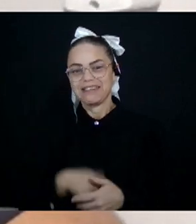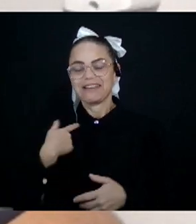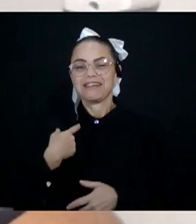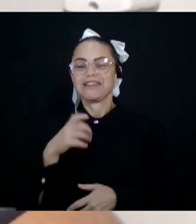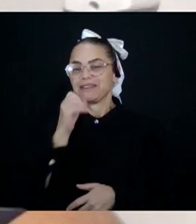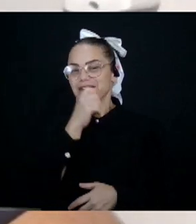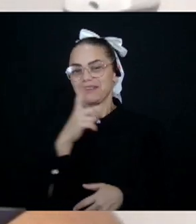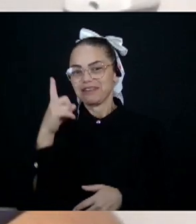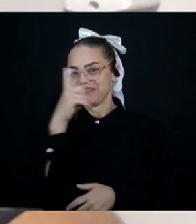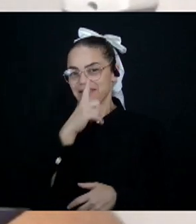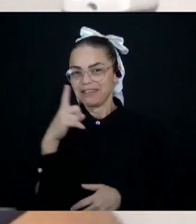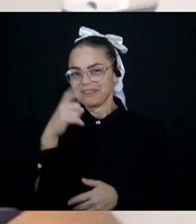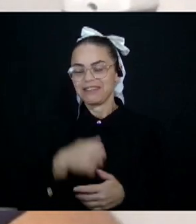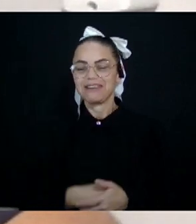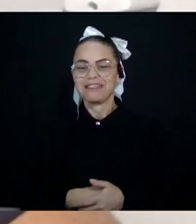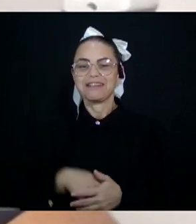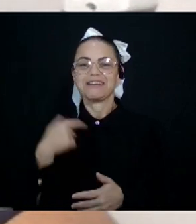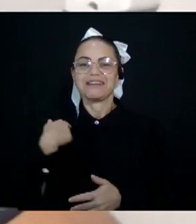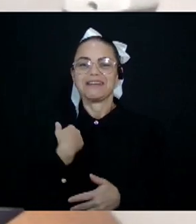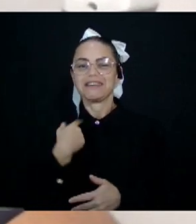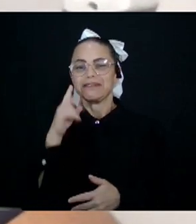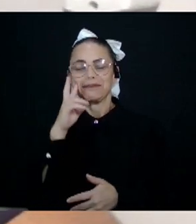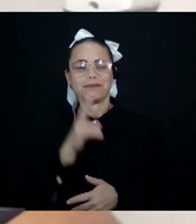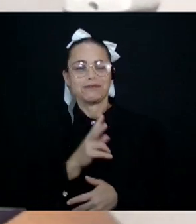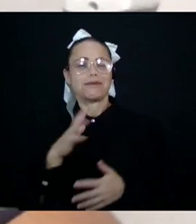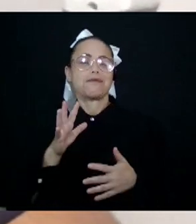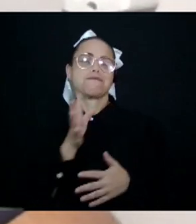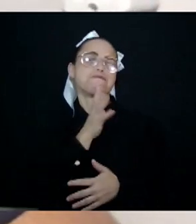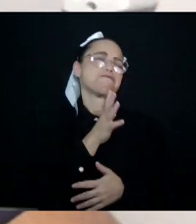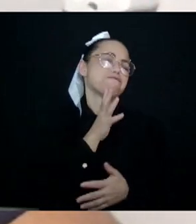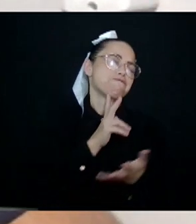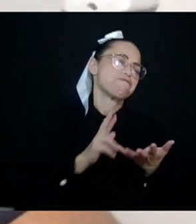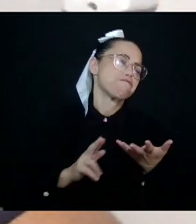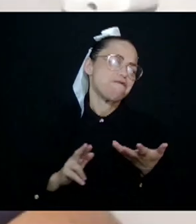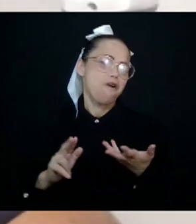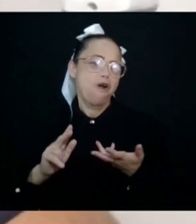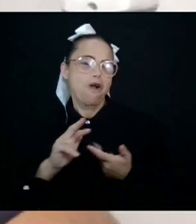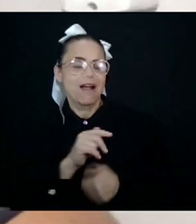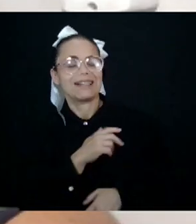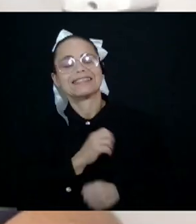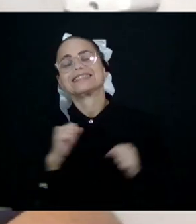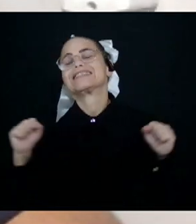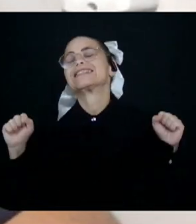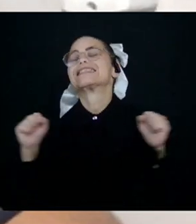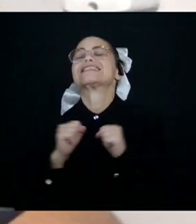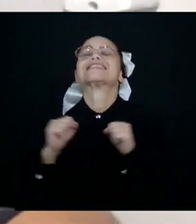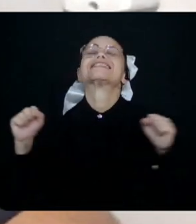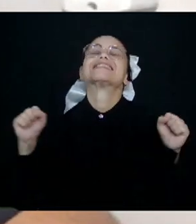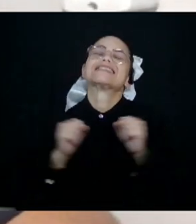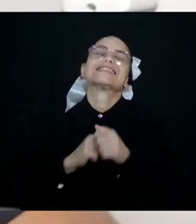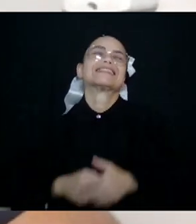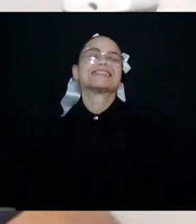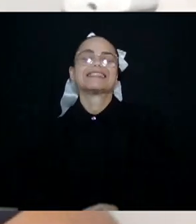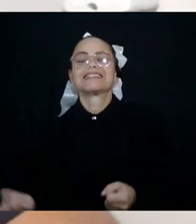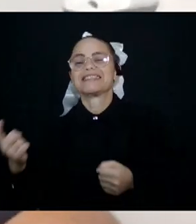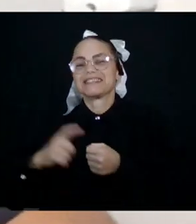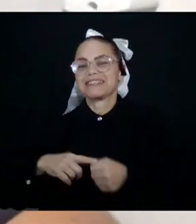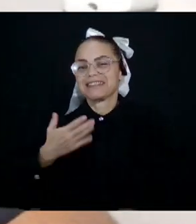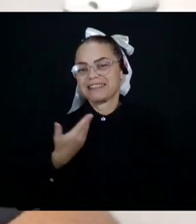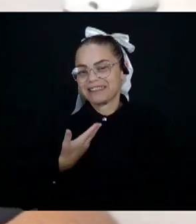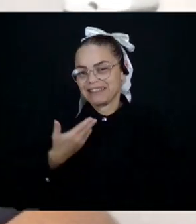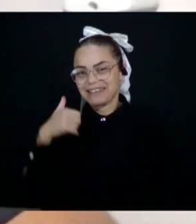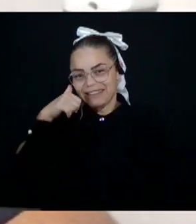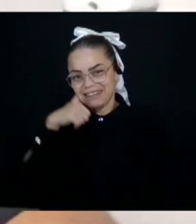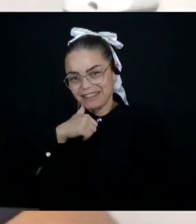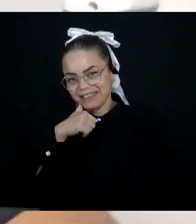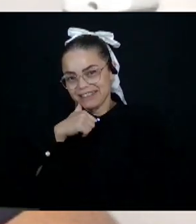sexta até domingo, mas eu vi muita coisa, conheci muita coisa e eu adorei. Né? Que quando eu voltei com a minha amiga, a gente estava voltando, eu falei, por mim eu